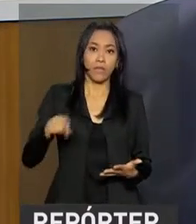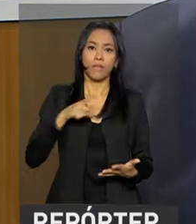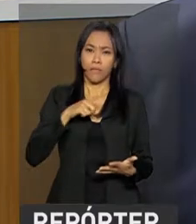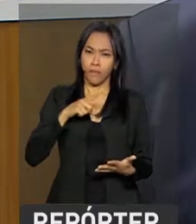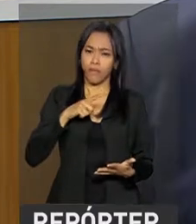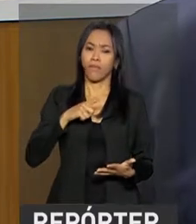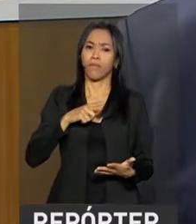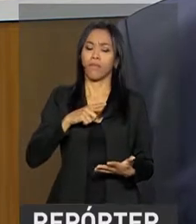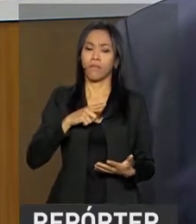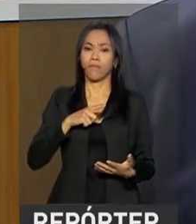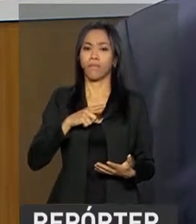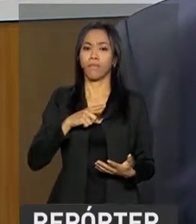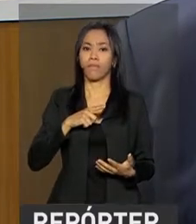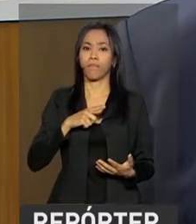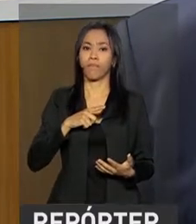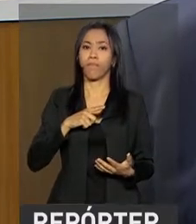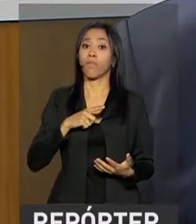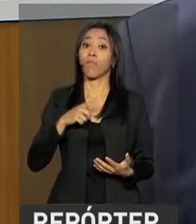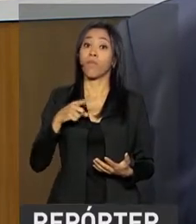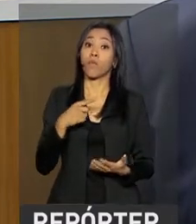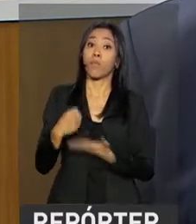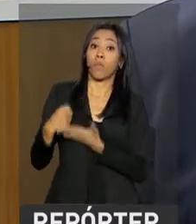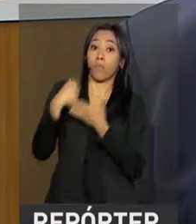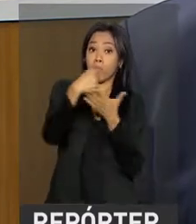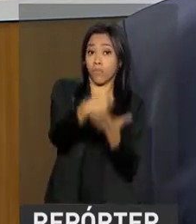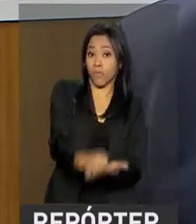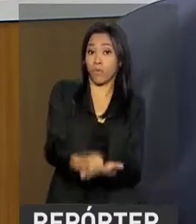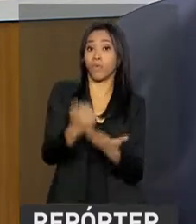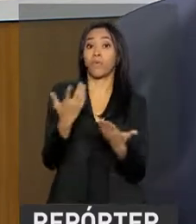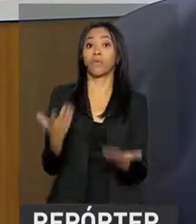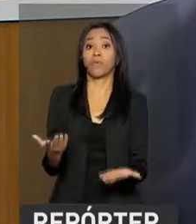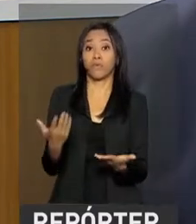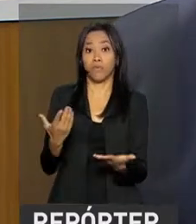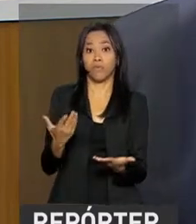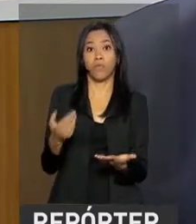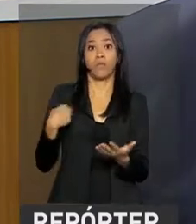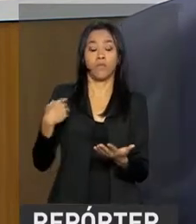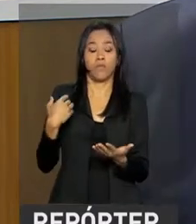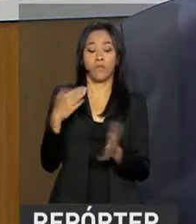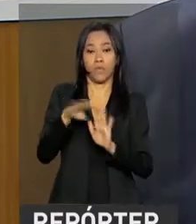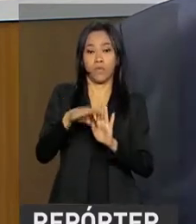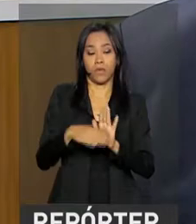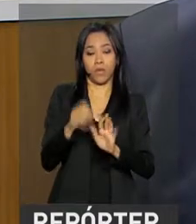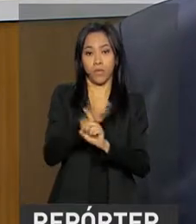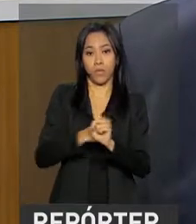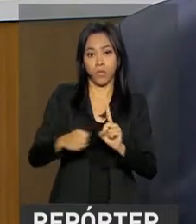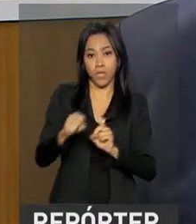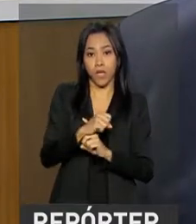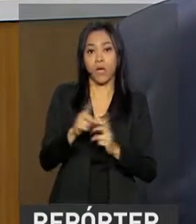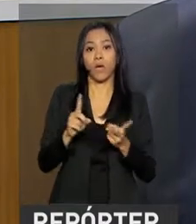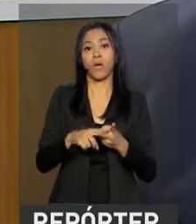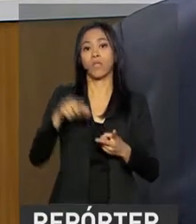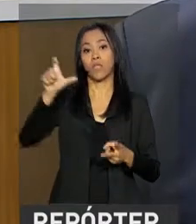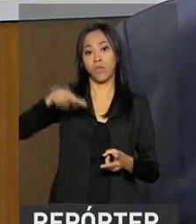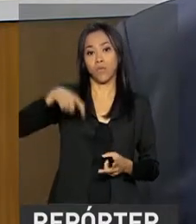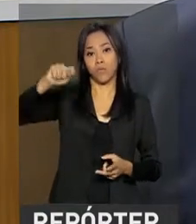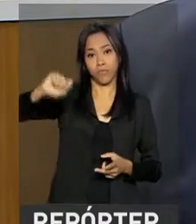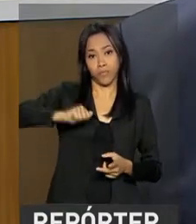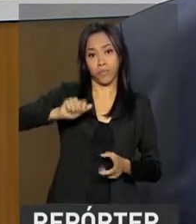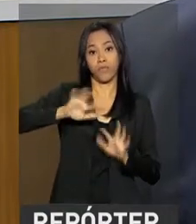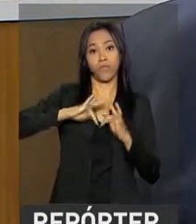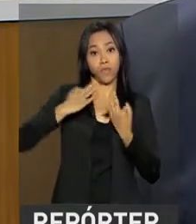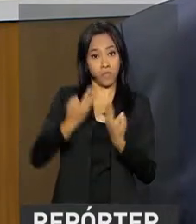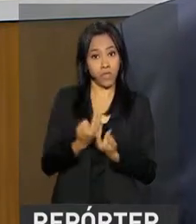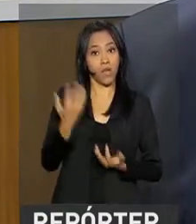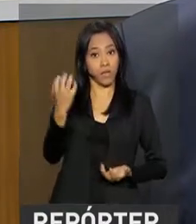também é dos seus programas sociais do seu cadastro único do do bolsa família recebe um recurso